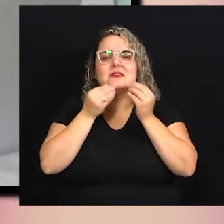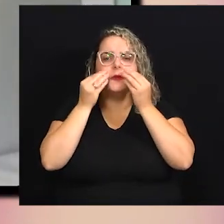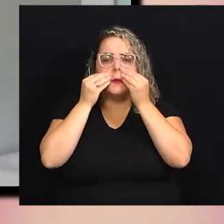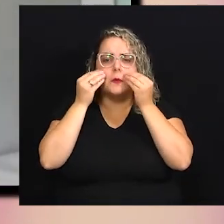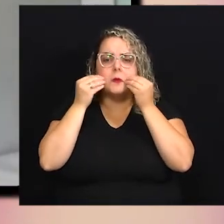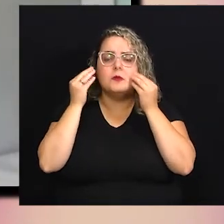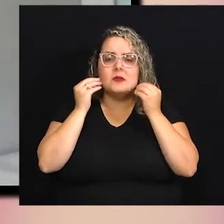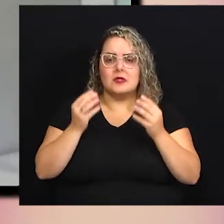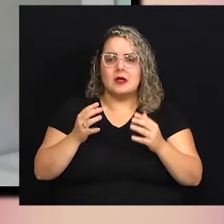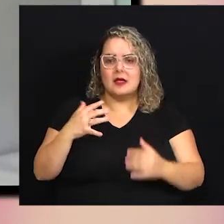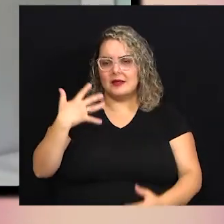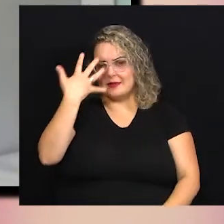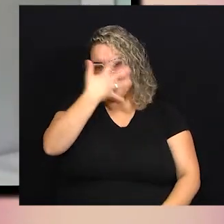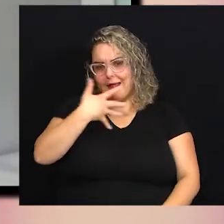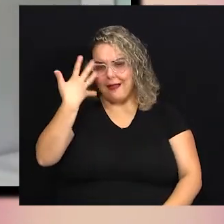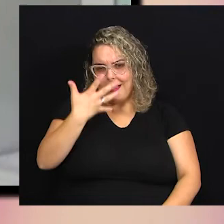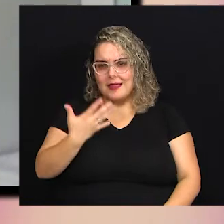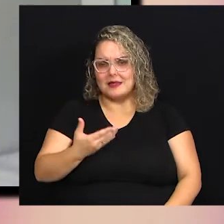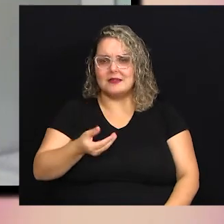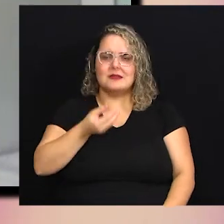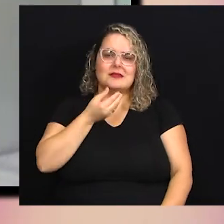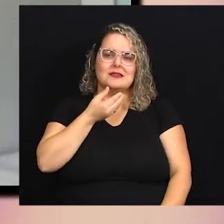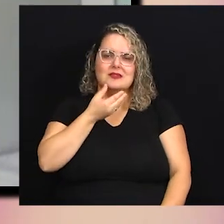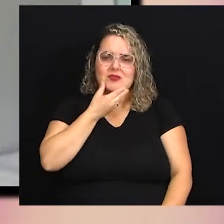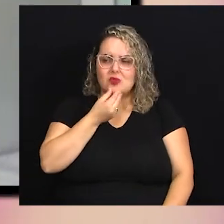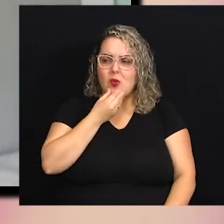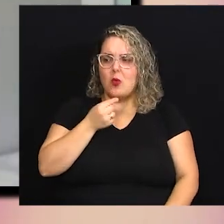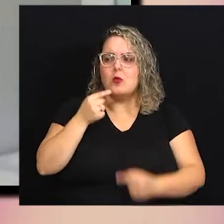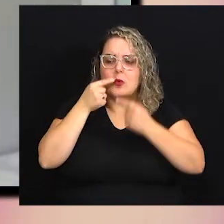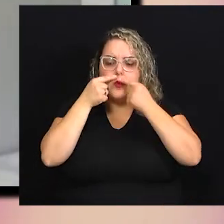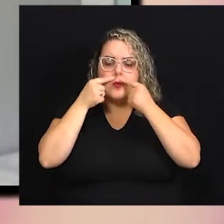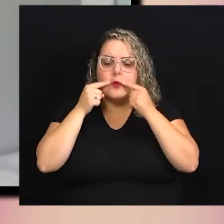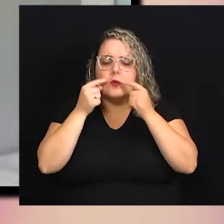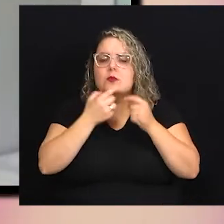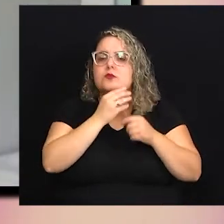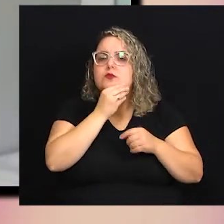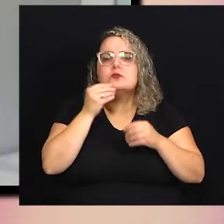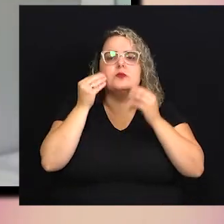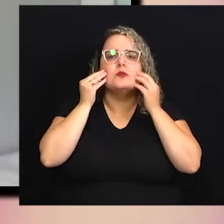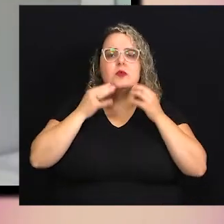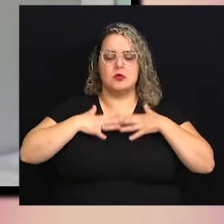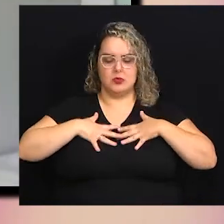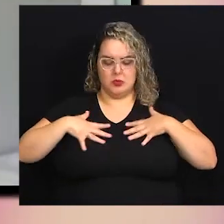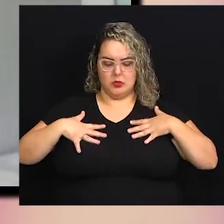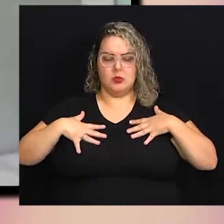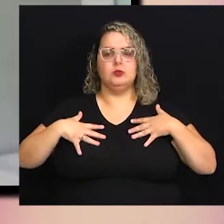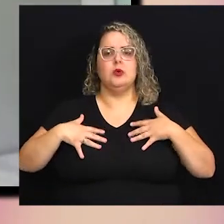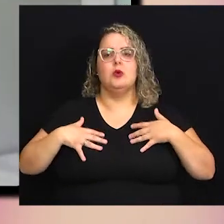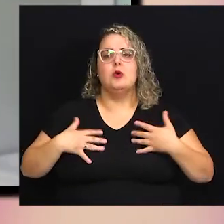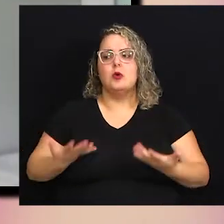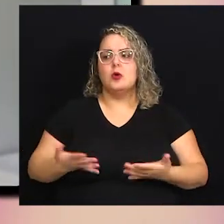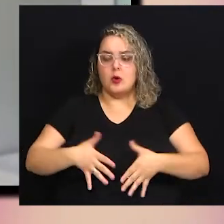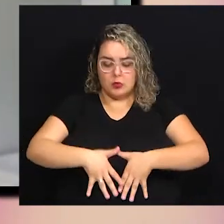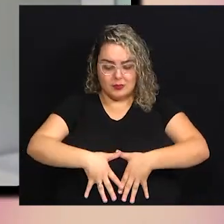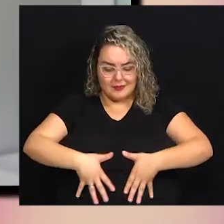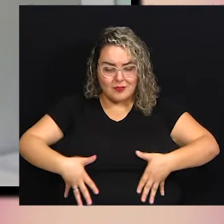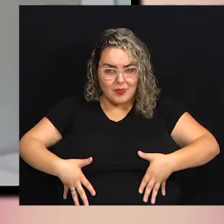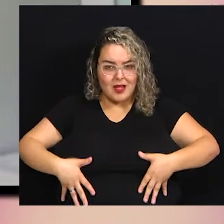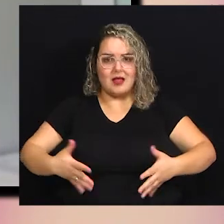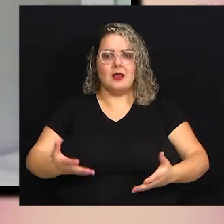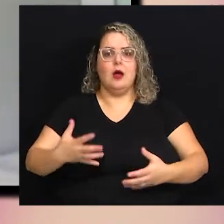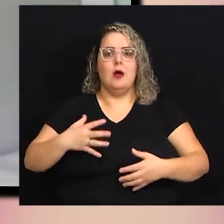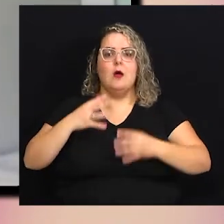principalmente em áreas tipicamente masculinas, então aqui no mento, no busto, no tórax, no abdômen,